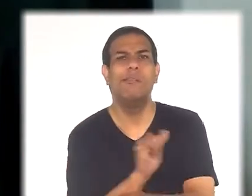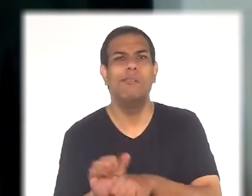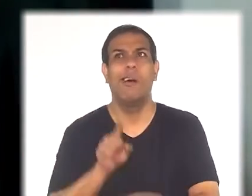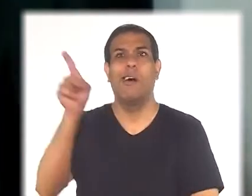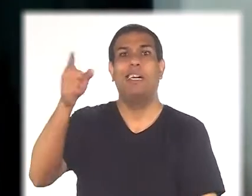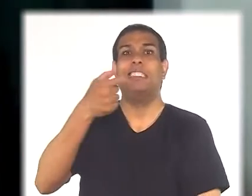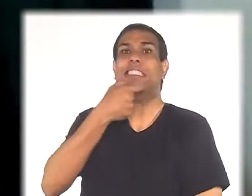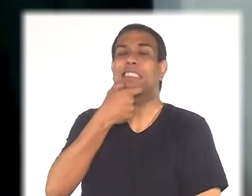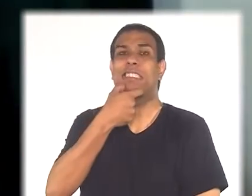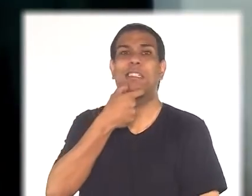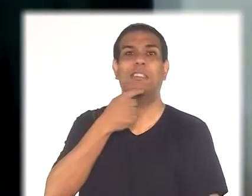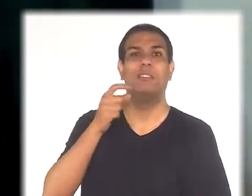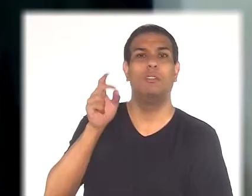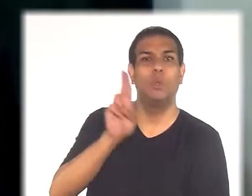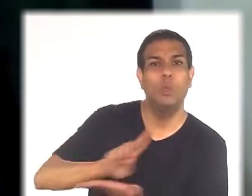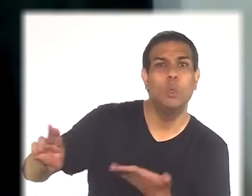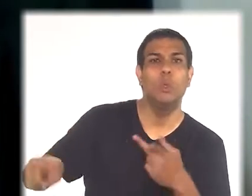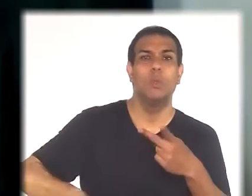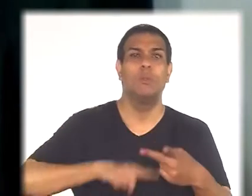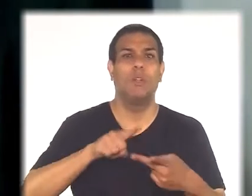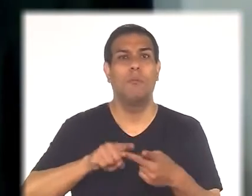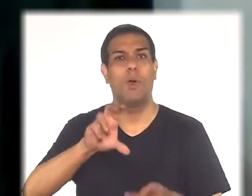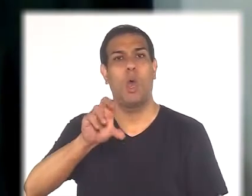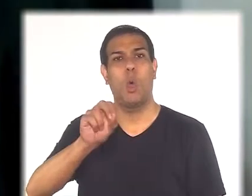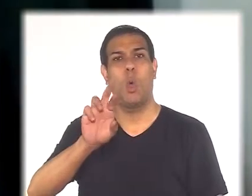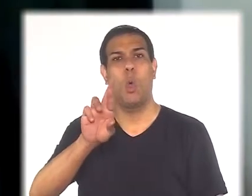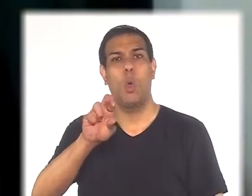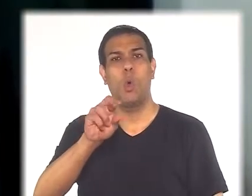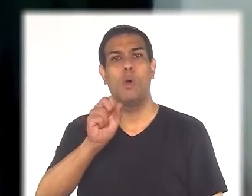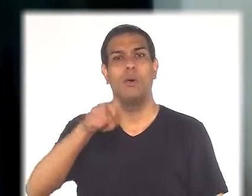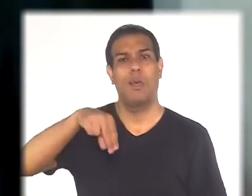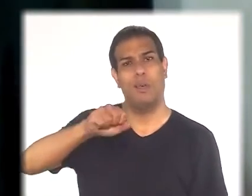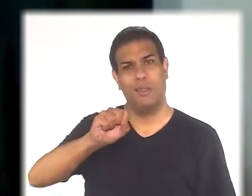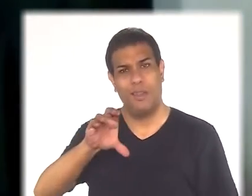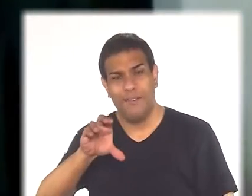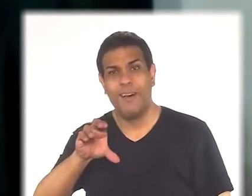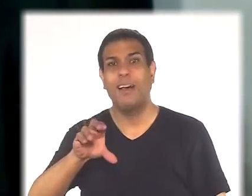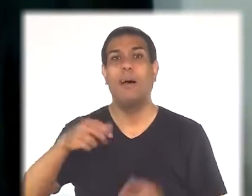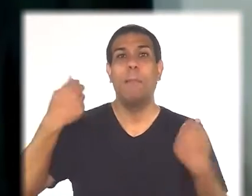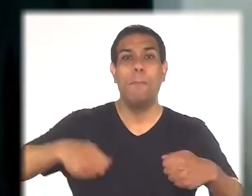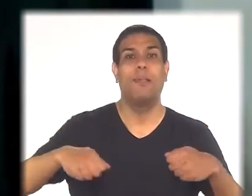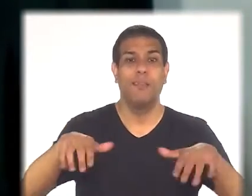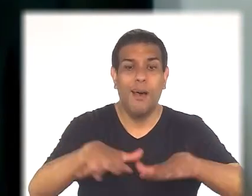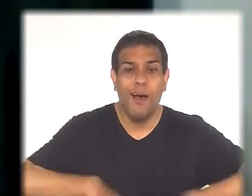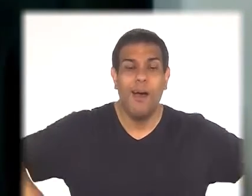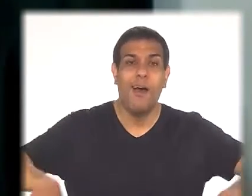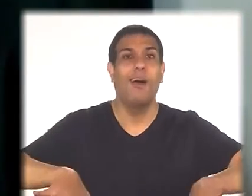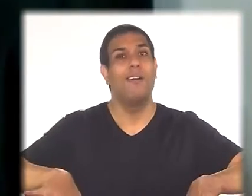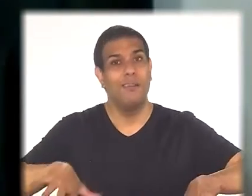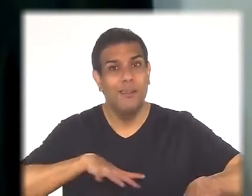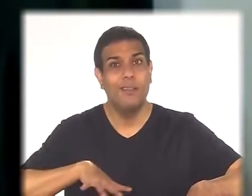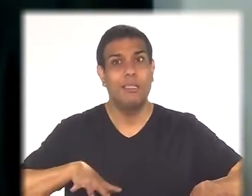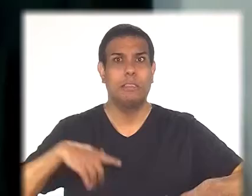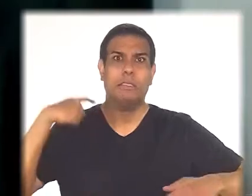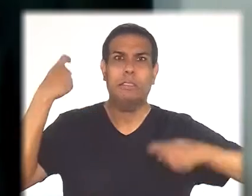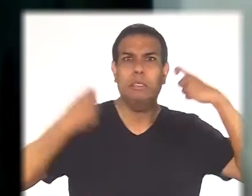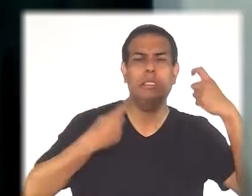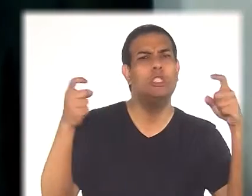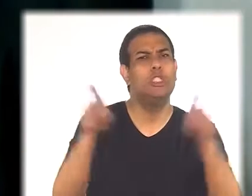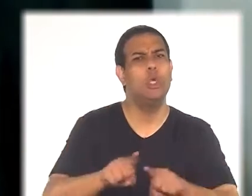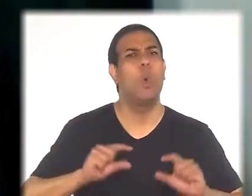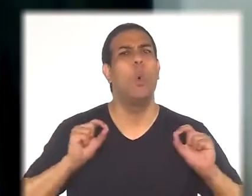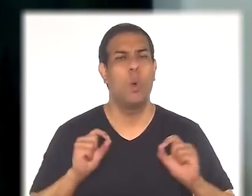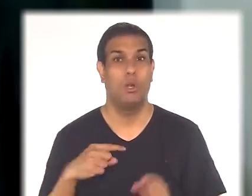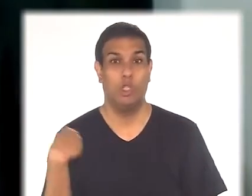que já existimos. A da Oxford será assim, a da Coronavac também. Então, eu acho que nós vamos ter esse cenário. E esse cenário traz